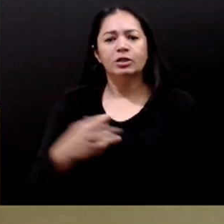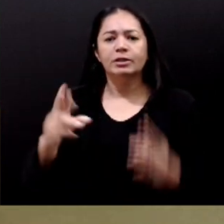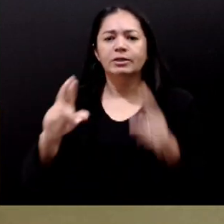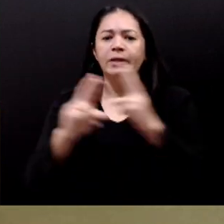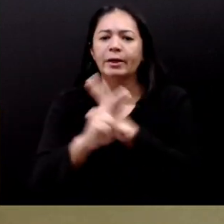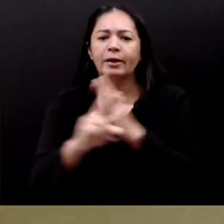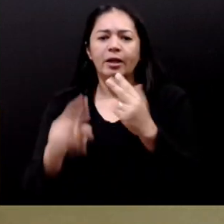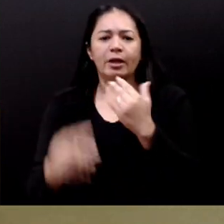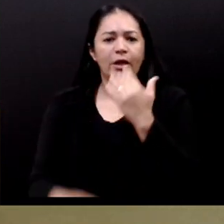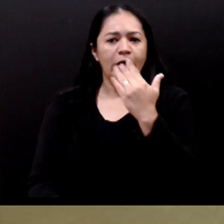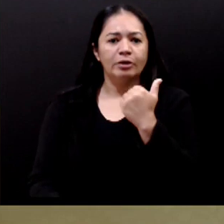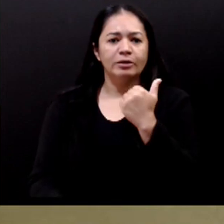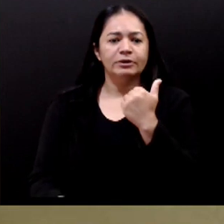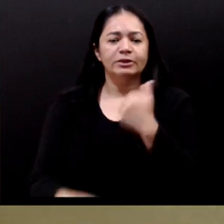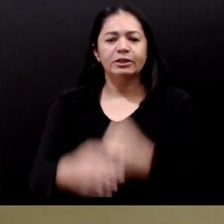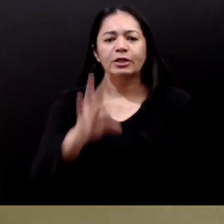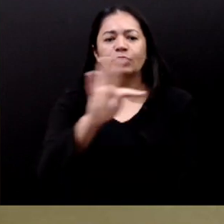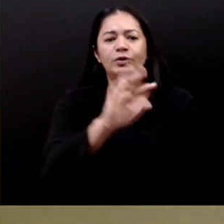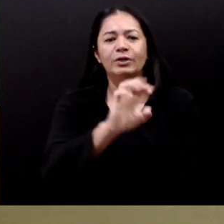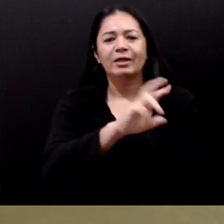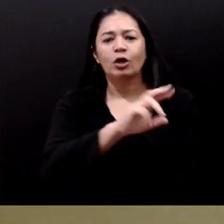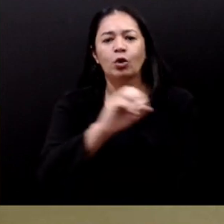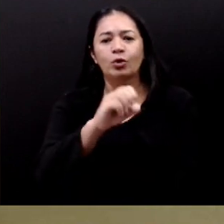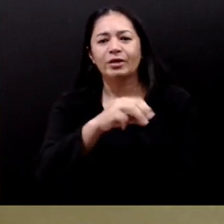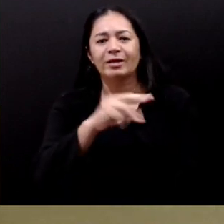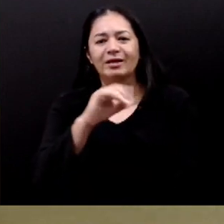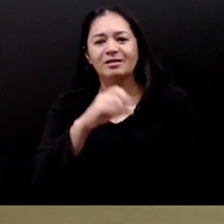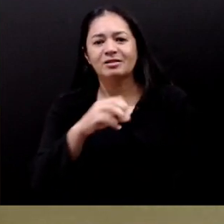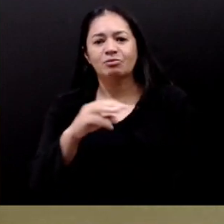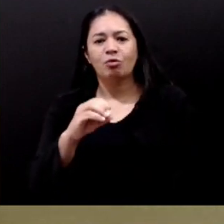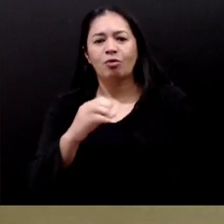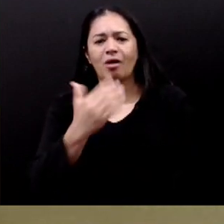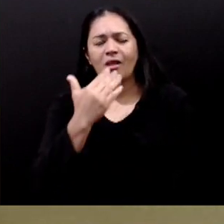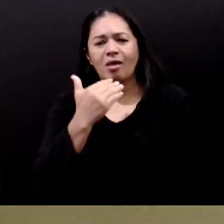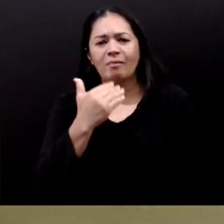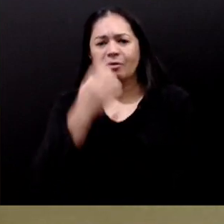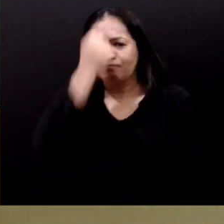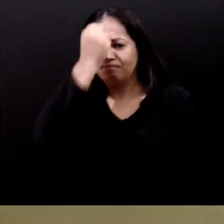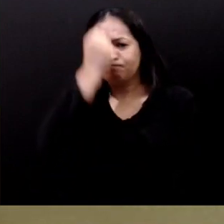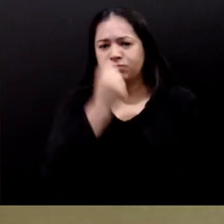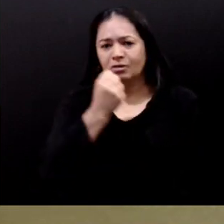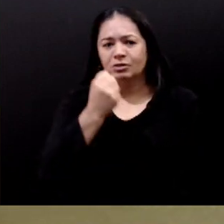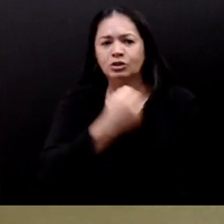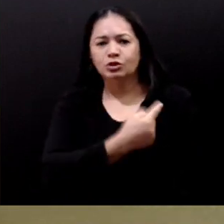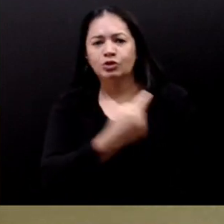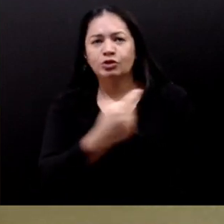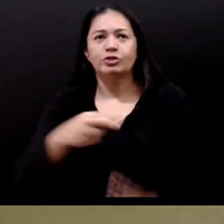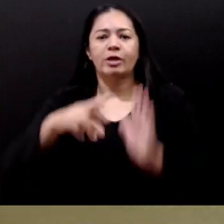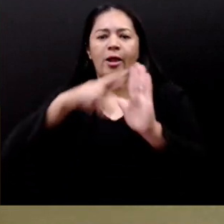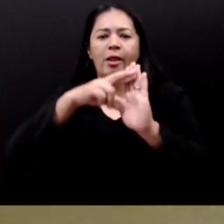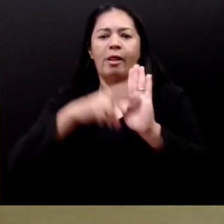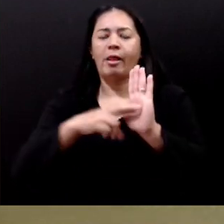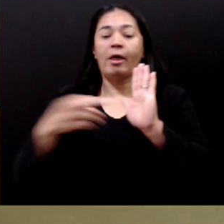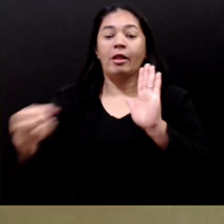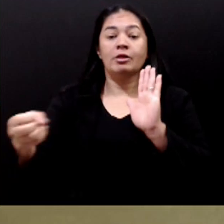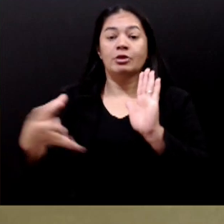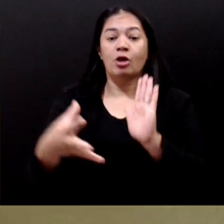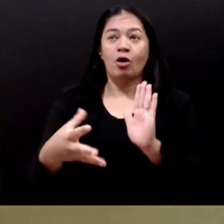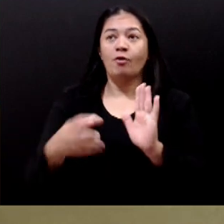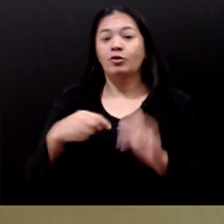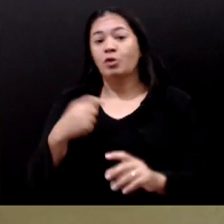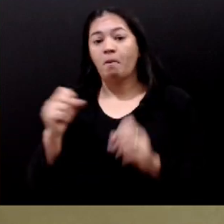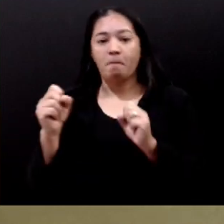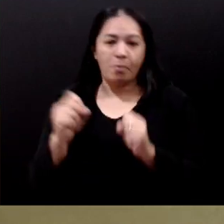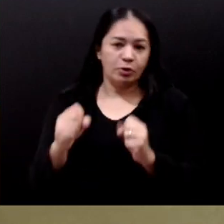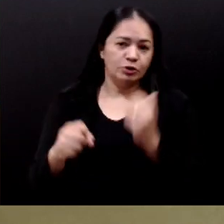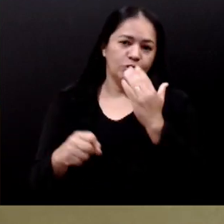terrorismo alimentar. A cada dia aparece uma nova regra sobre o que podemos ou não comer. O pão